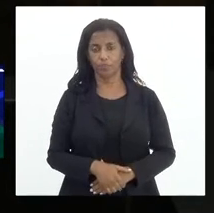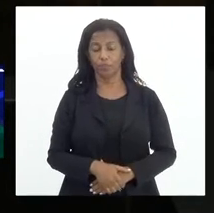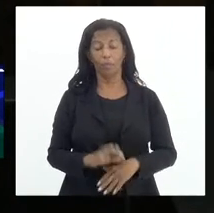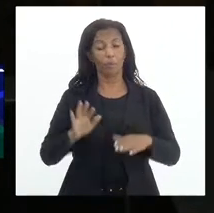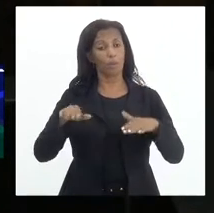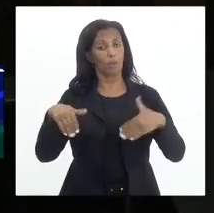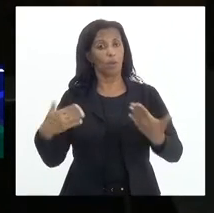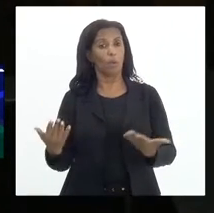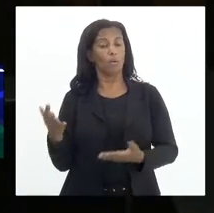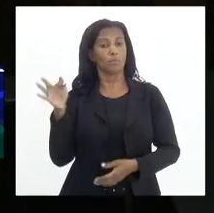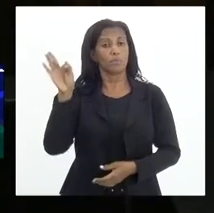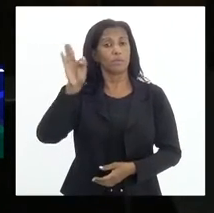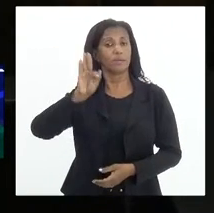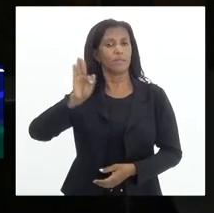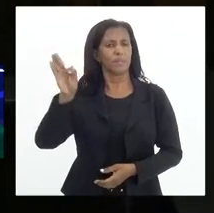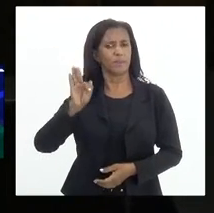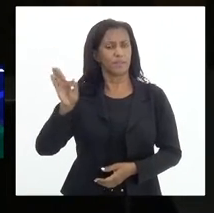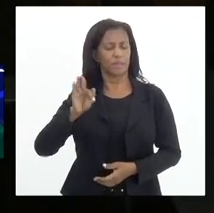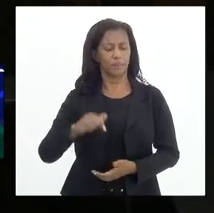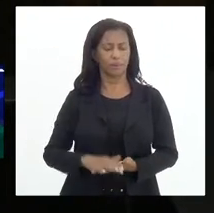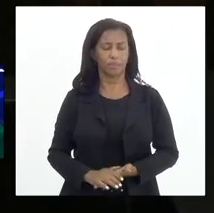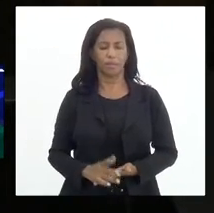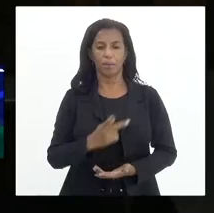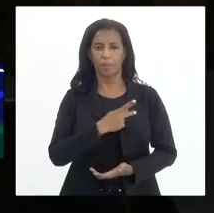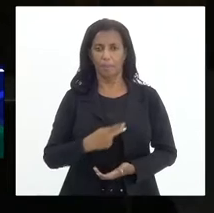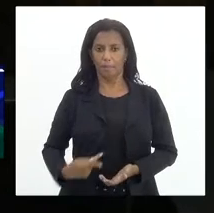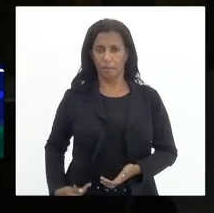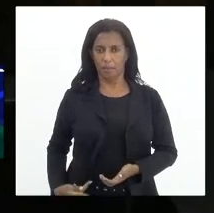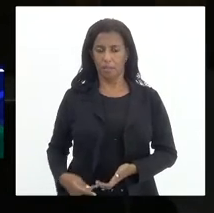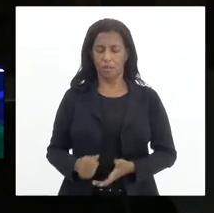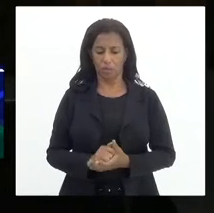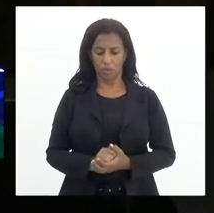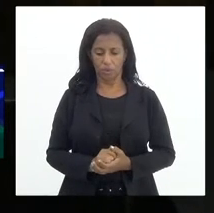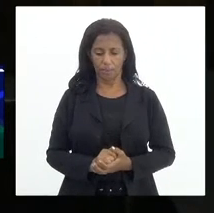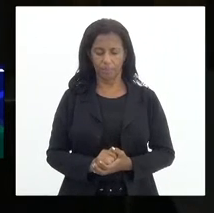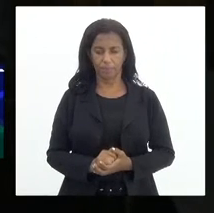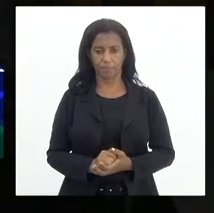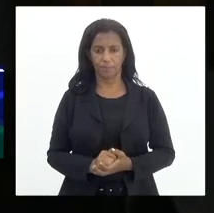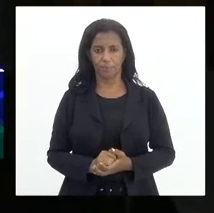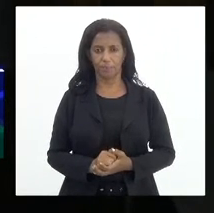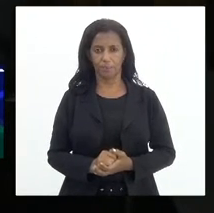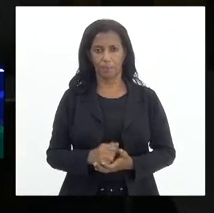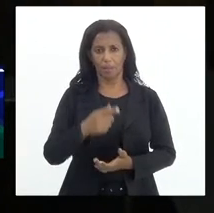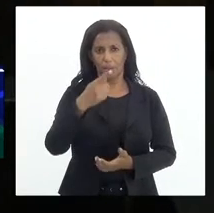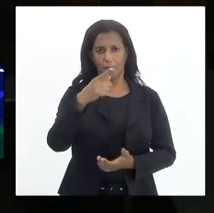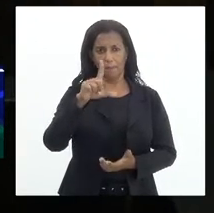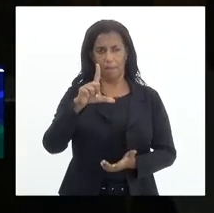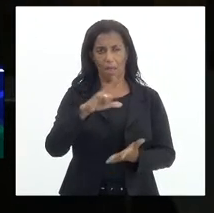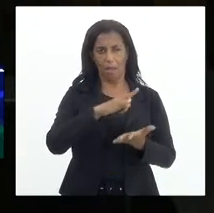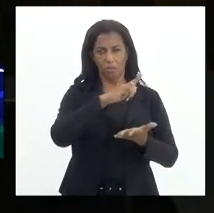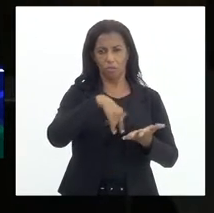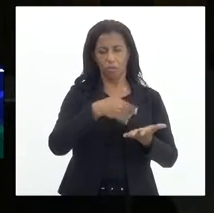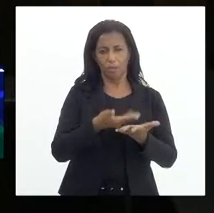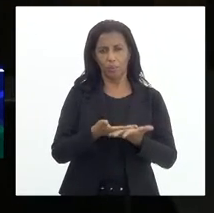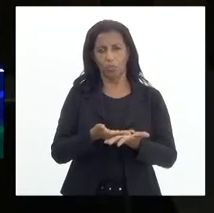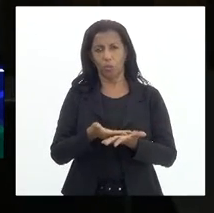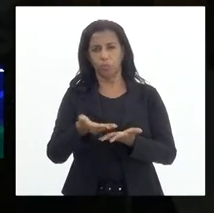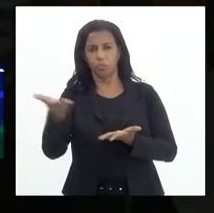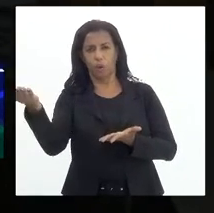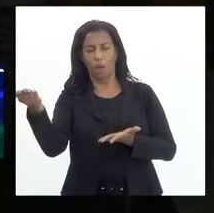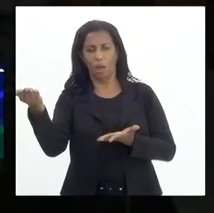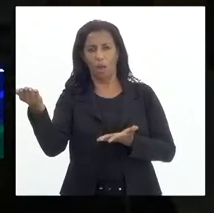Quando, em fevereiro, o presidente da República mandou esse PL para interferir na autonomia